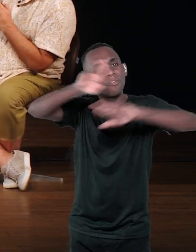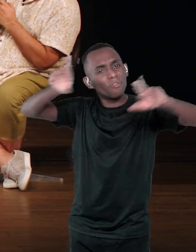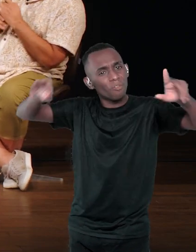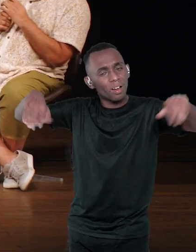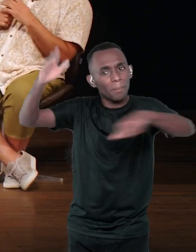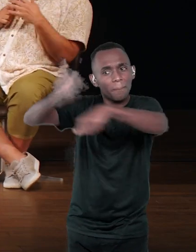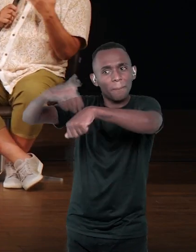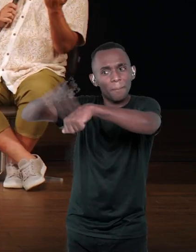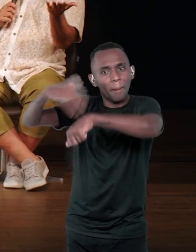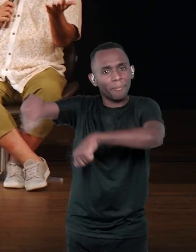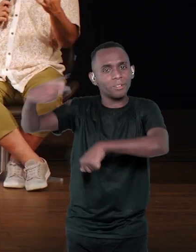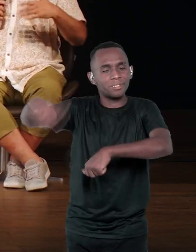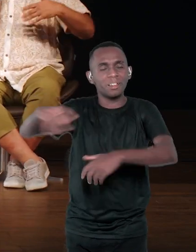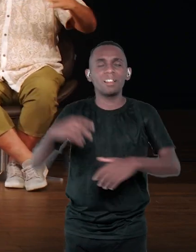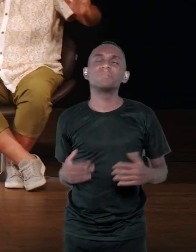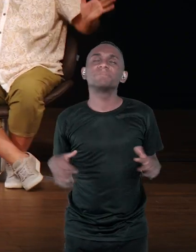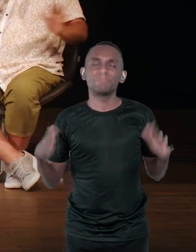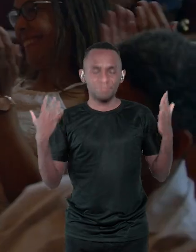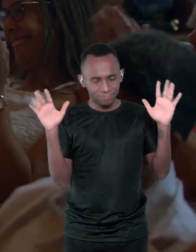aí,